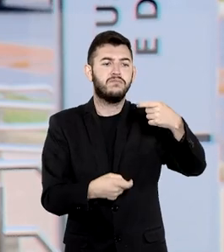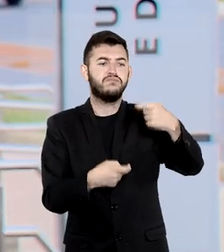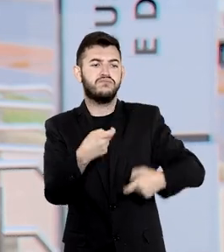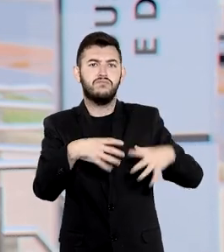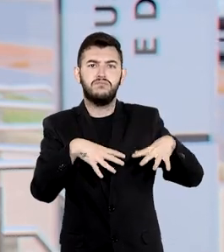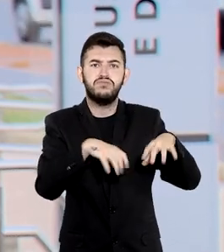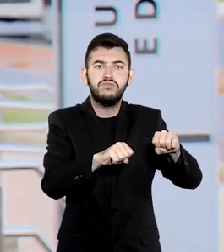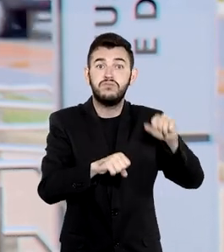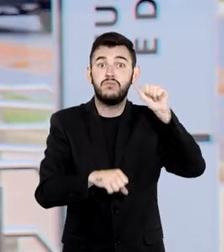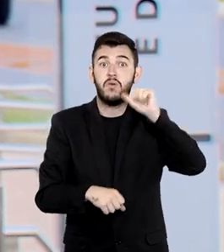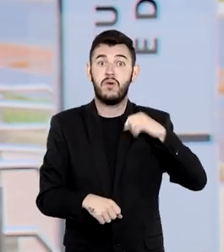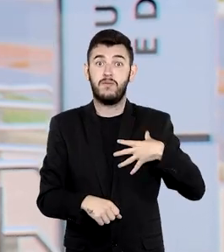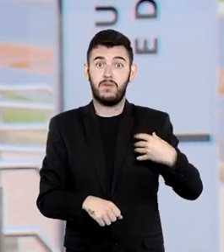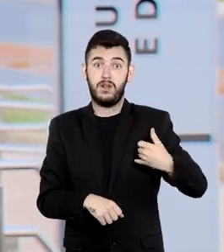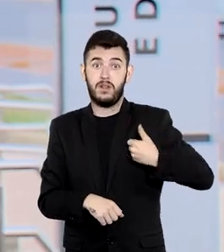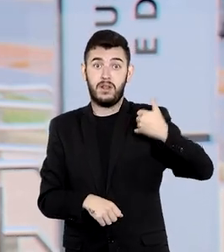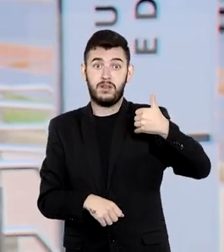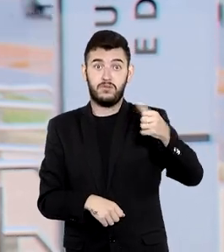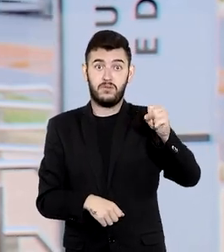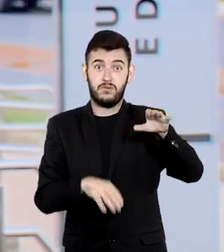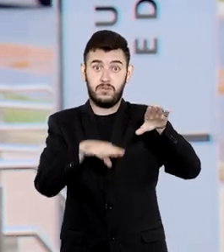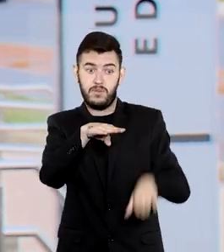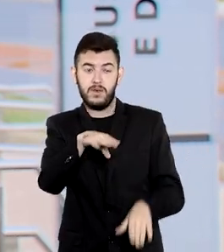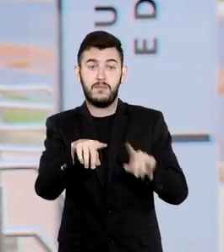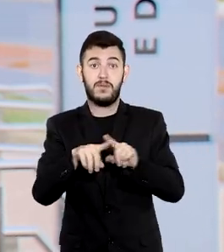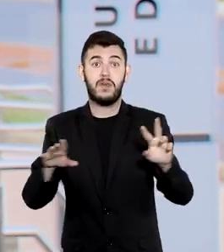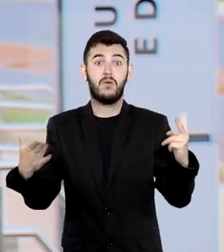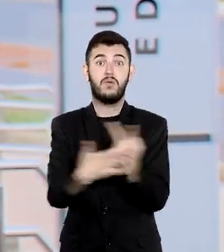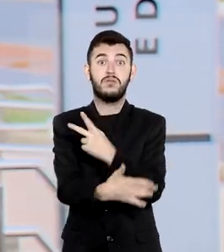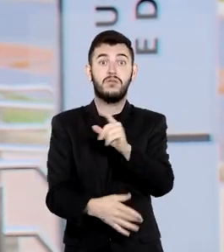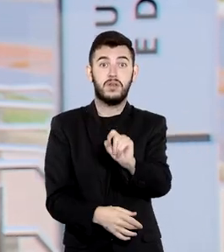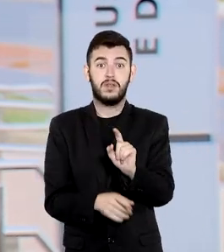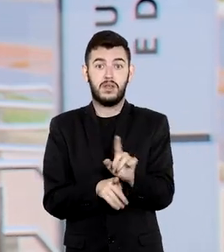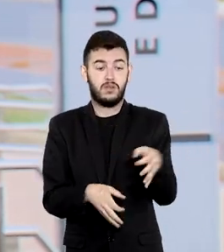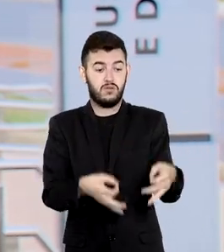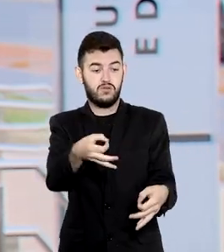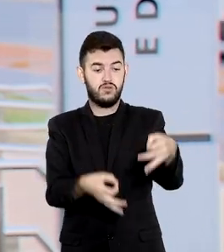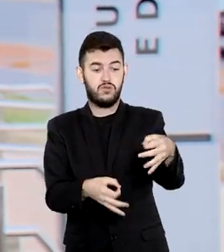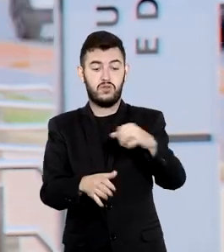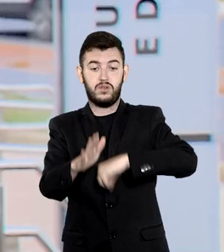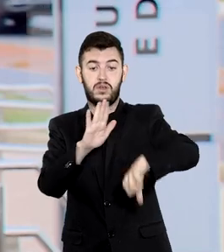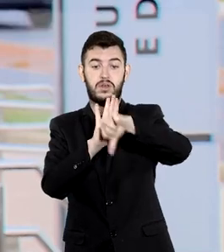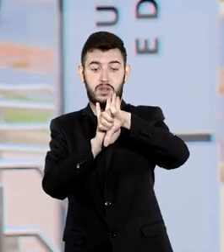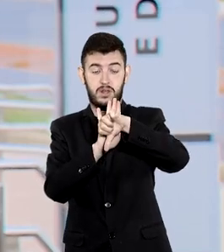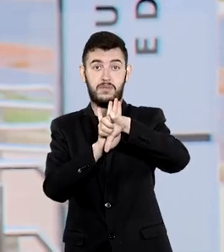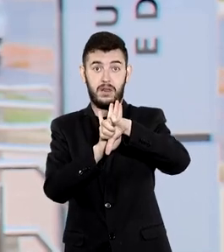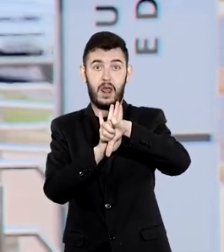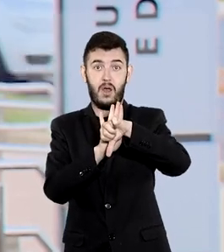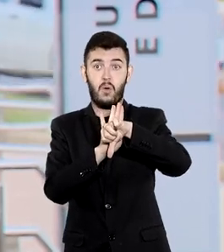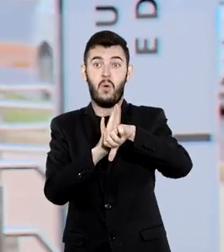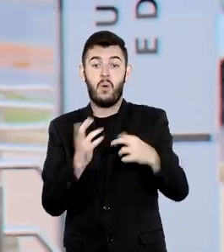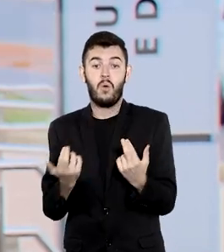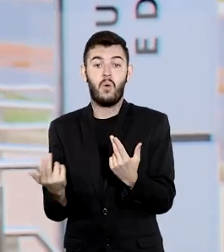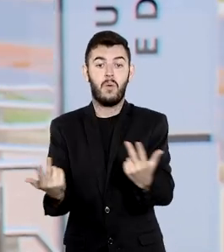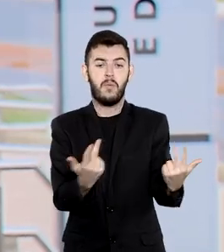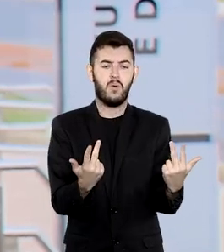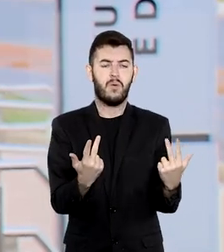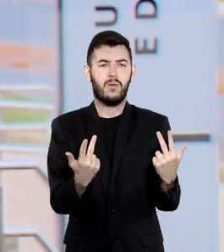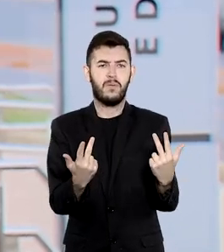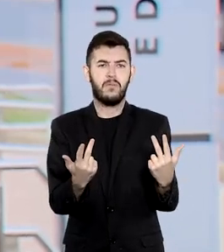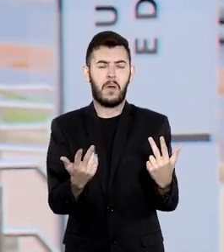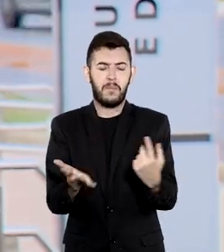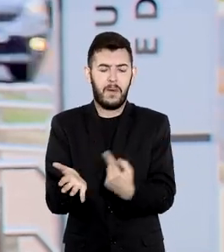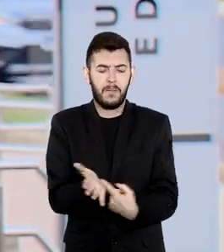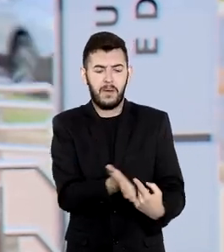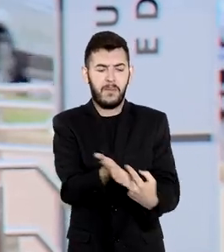filha menor. A quinta turma do STJ havia decidido fixar a competência no juízo criminal comum por entender que, embora o crime